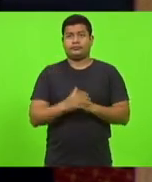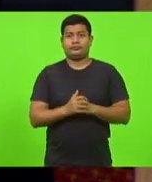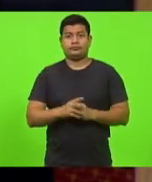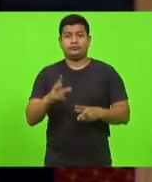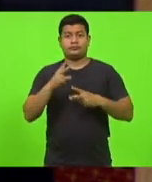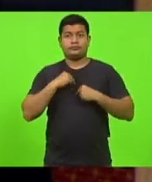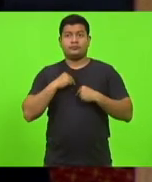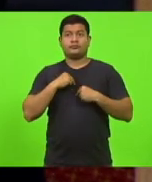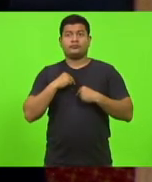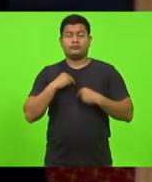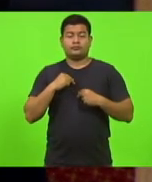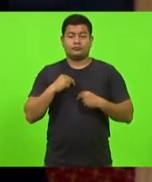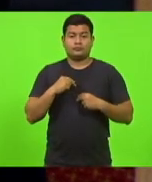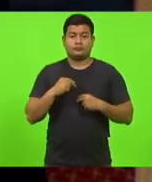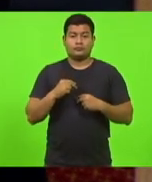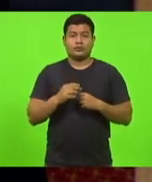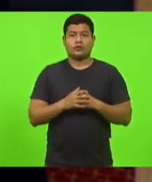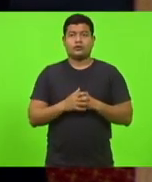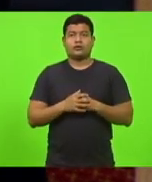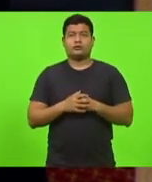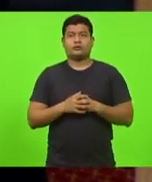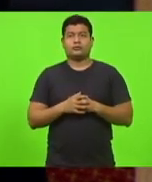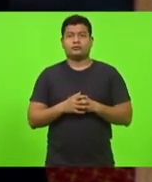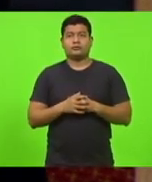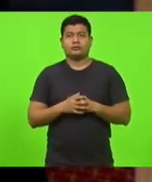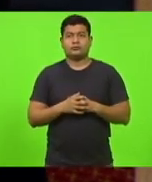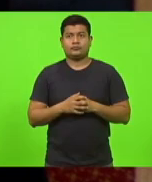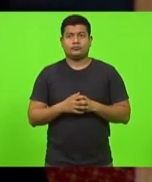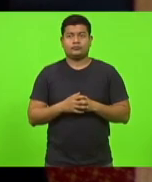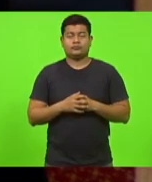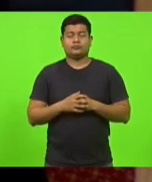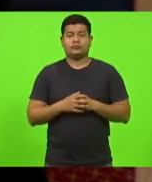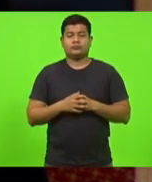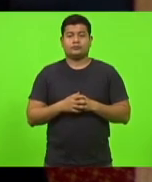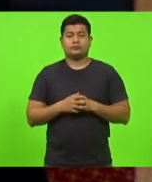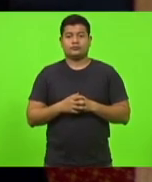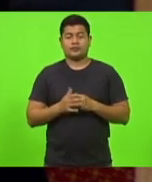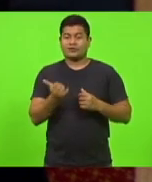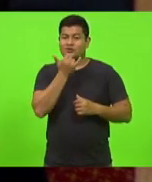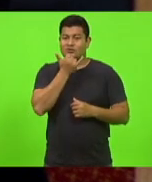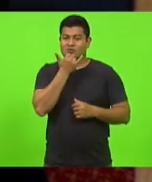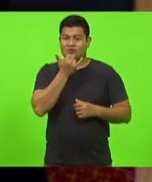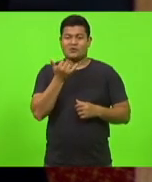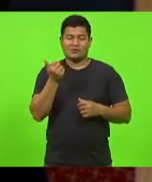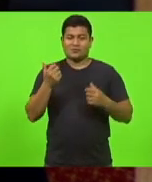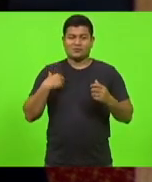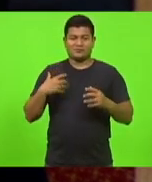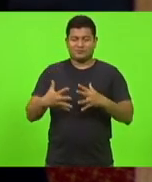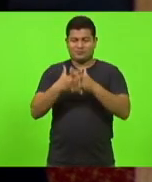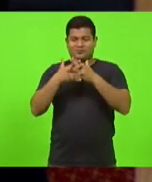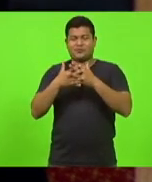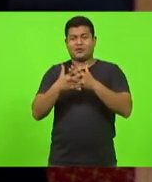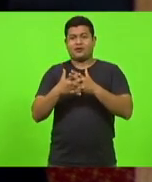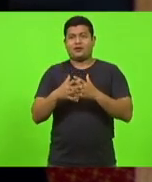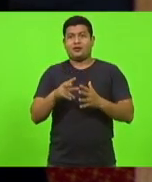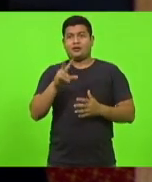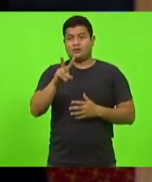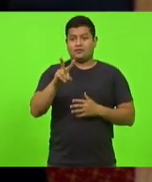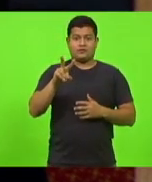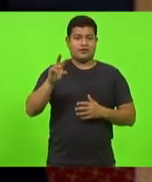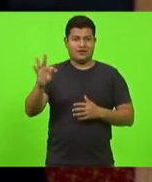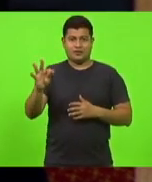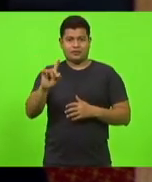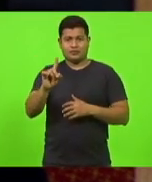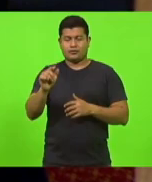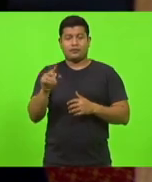De Vale Transporte, perdão. Desculpa, já estou falando bobagem. Que o Vale Transporte é a mesma coisa.